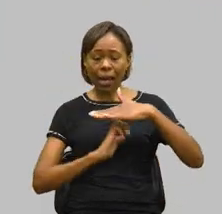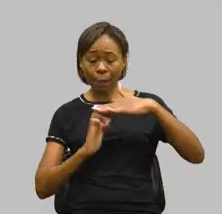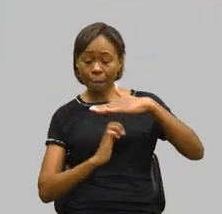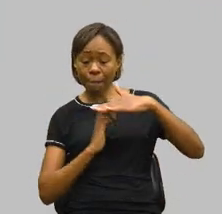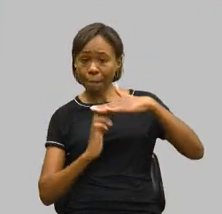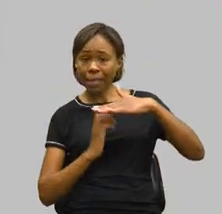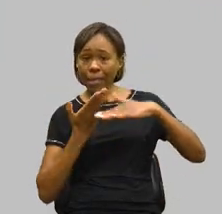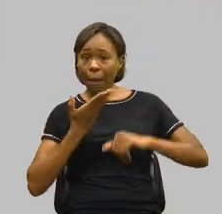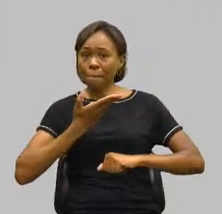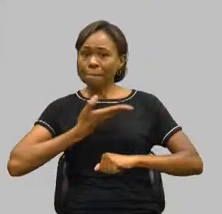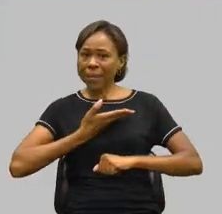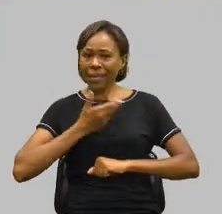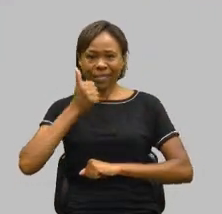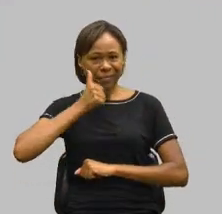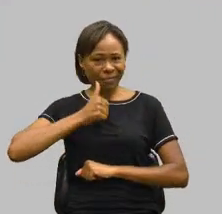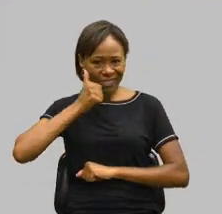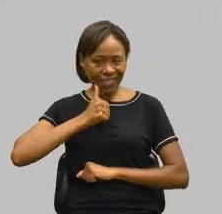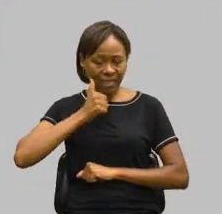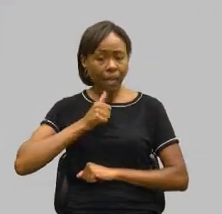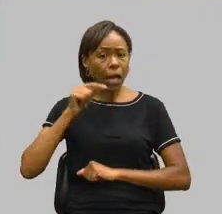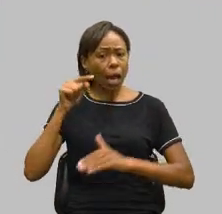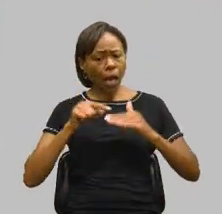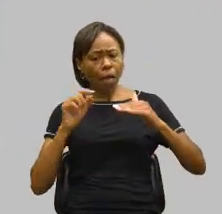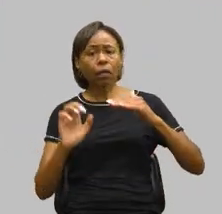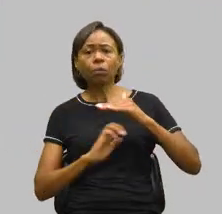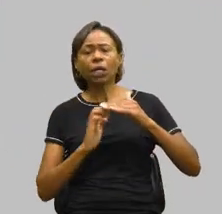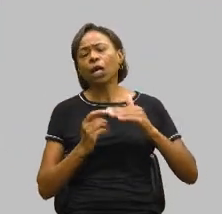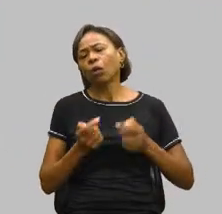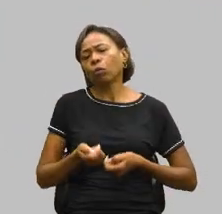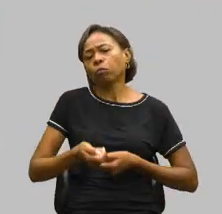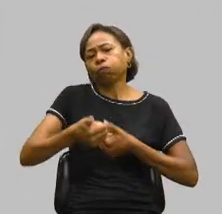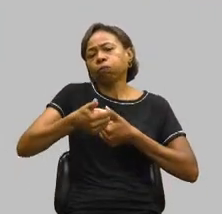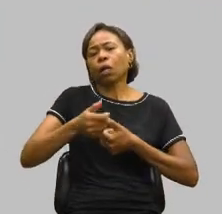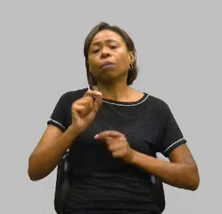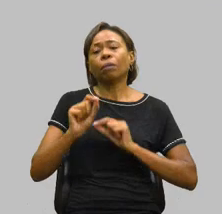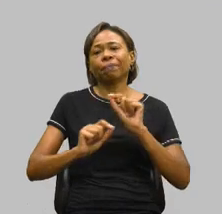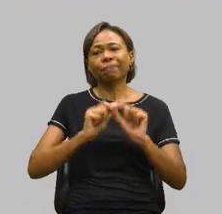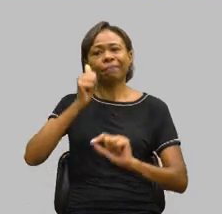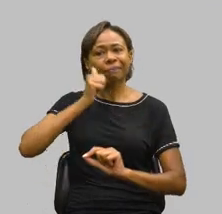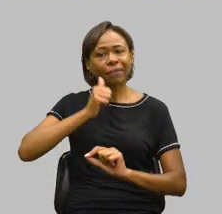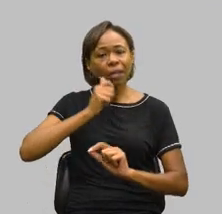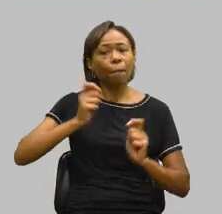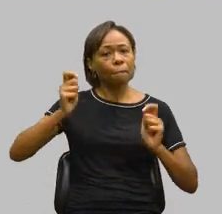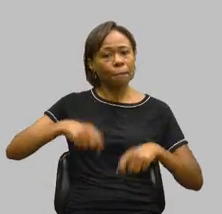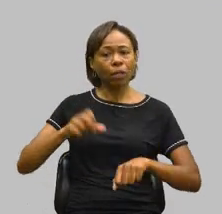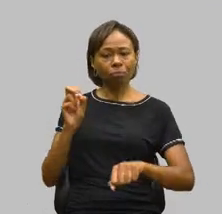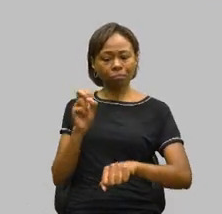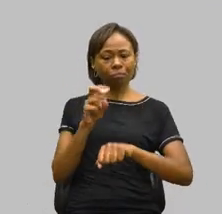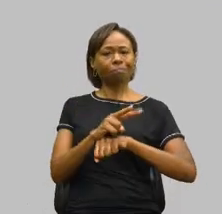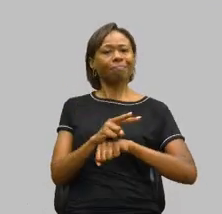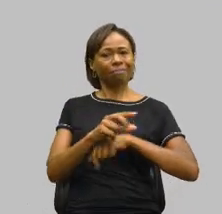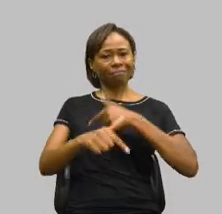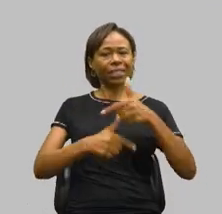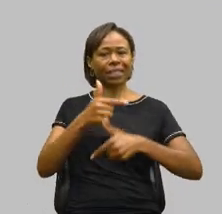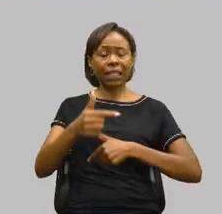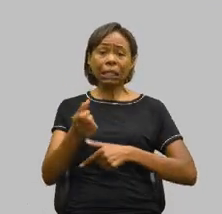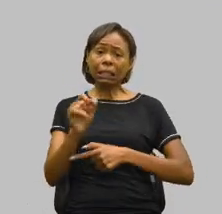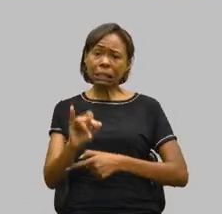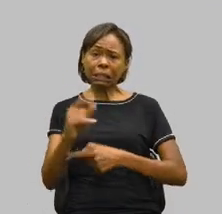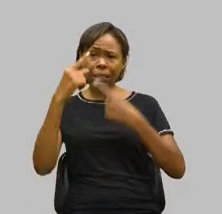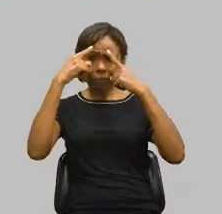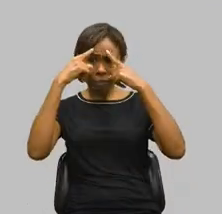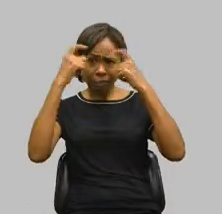mulher que cria diversos benefícios para que a mulher seja empregada e as mulheres que são vítimas de violência